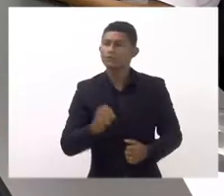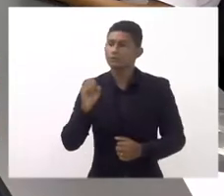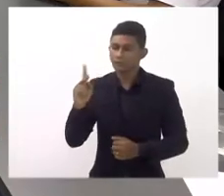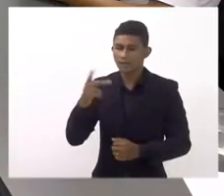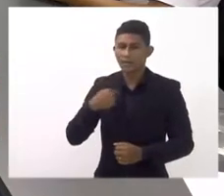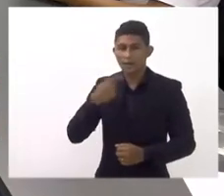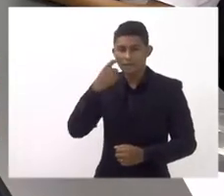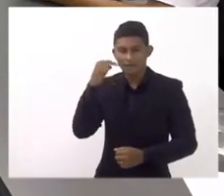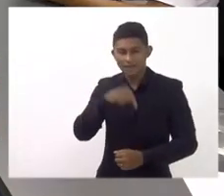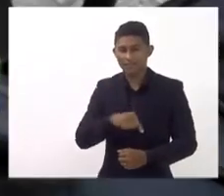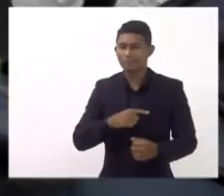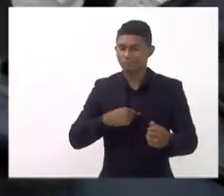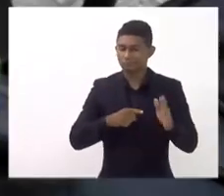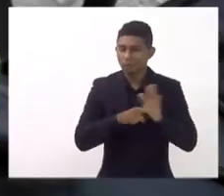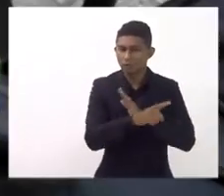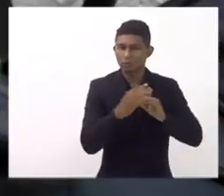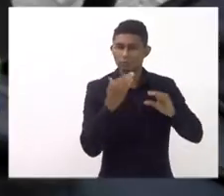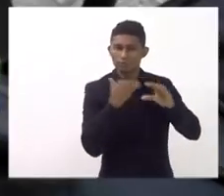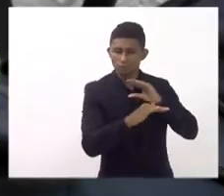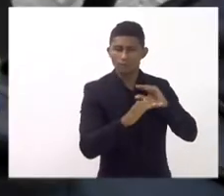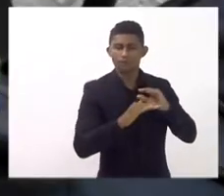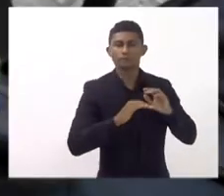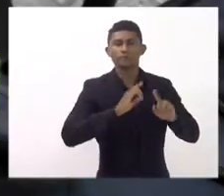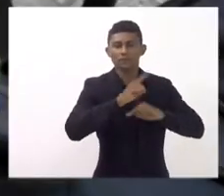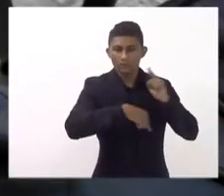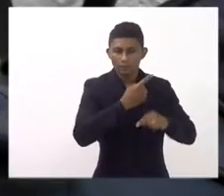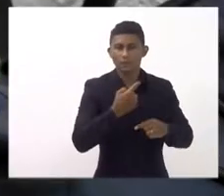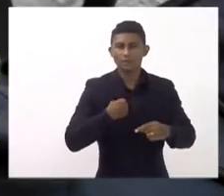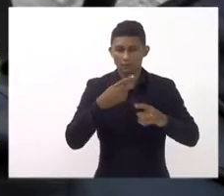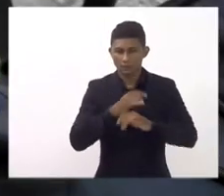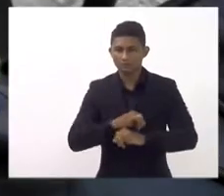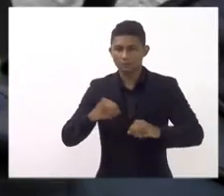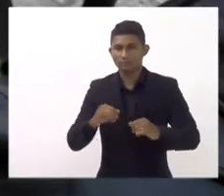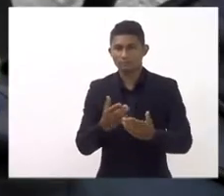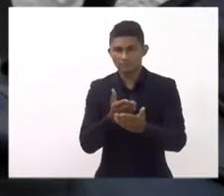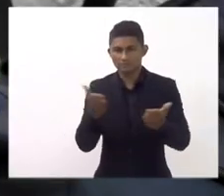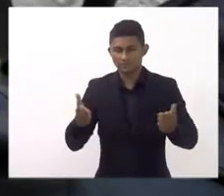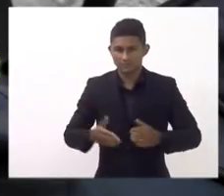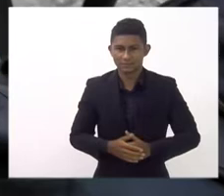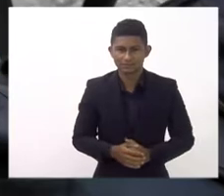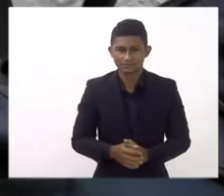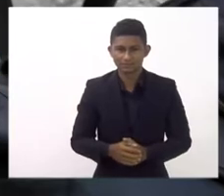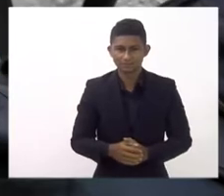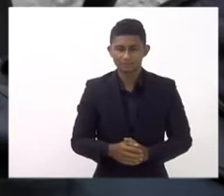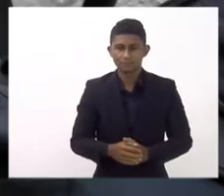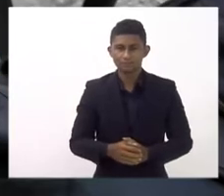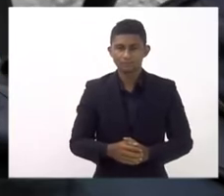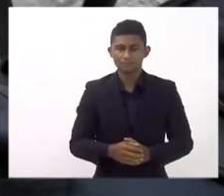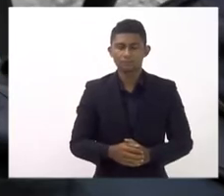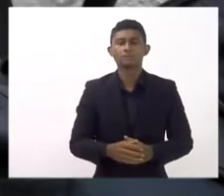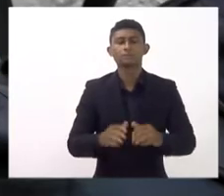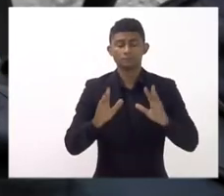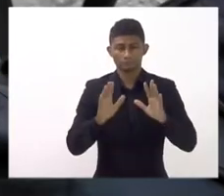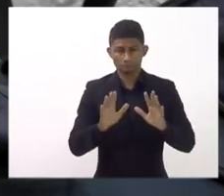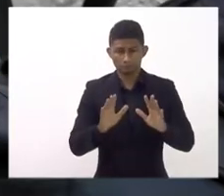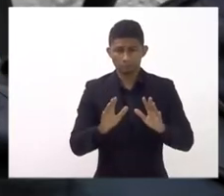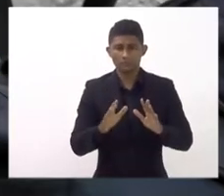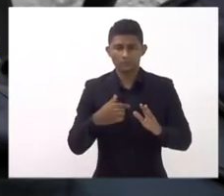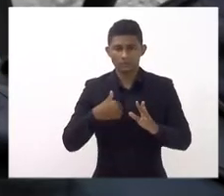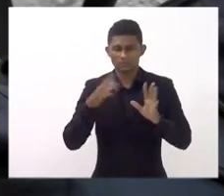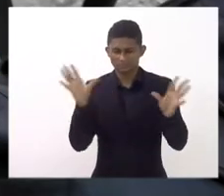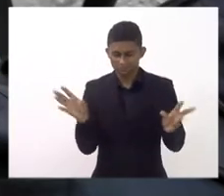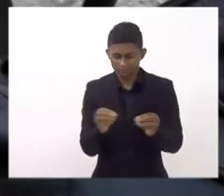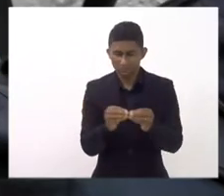longo da audiência, a gente passa isso para vocês. Então, só para finalizar essa